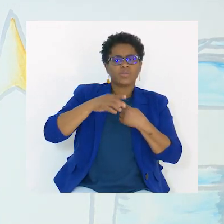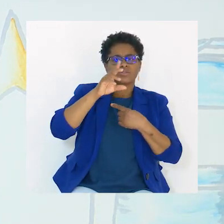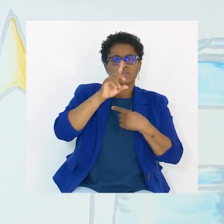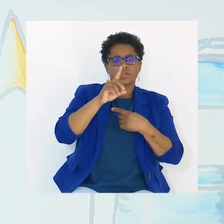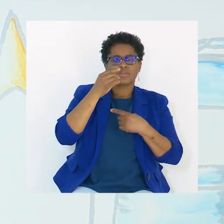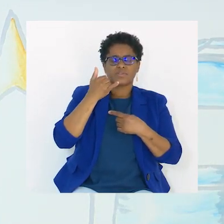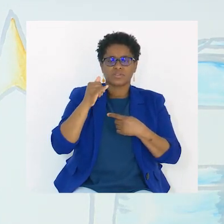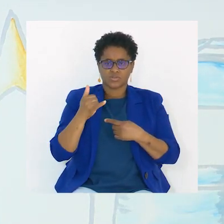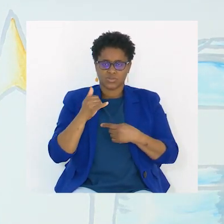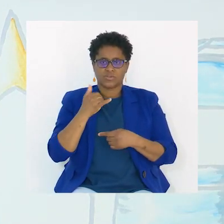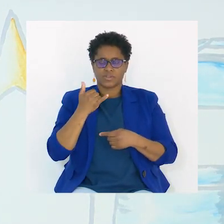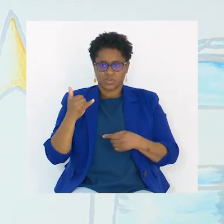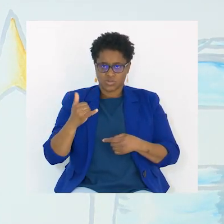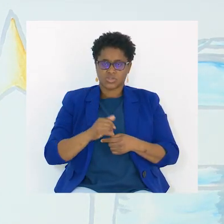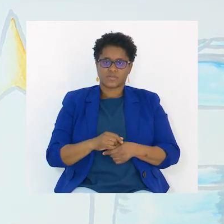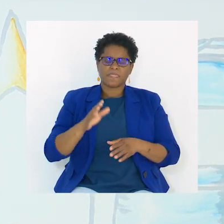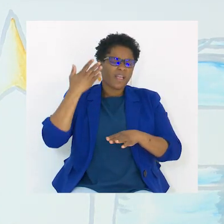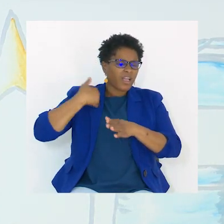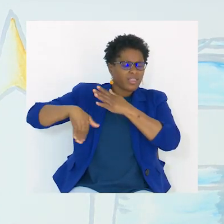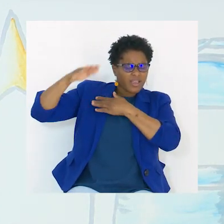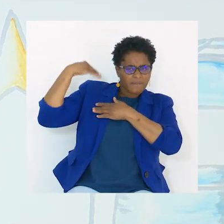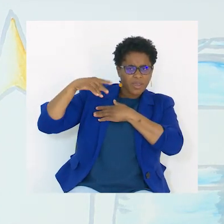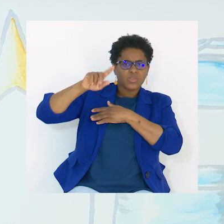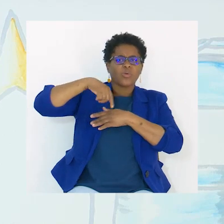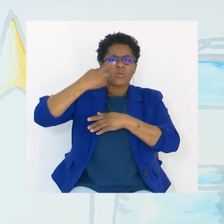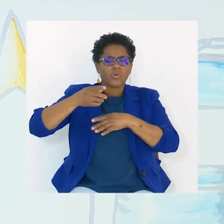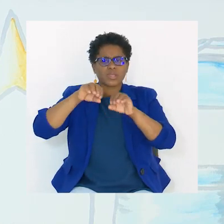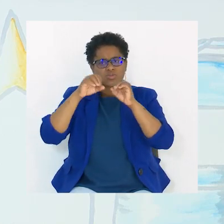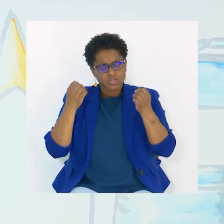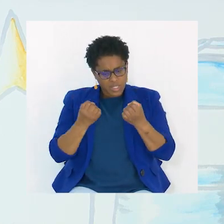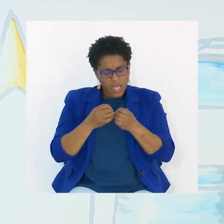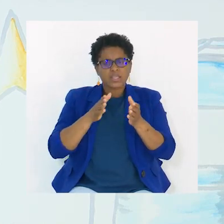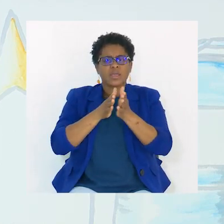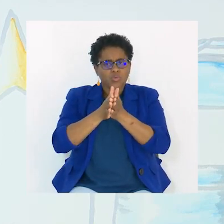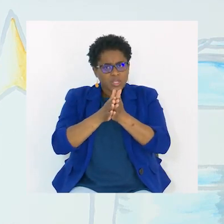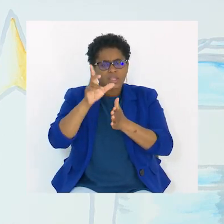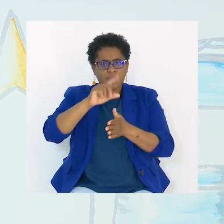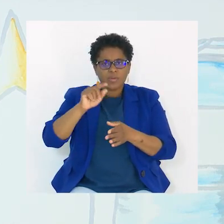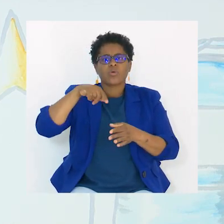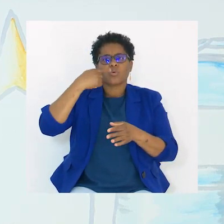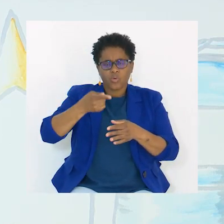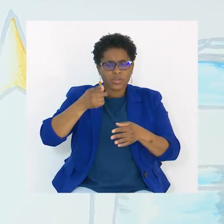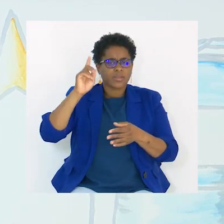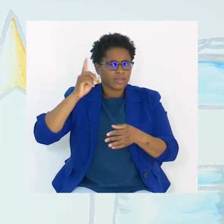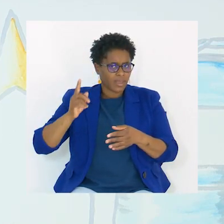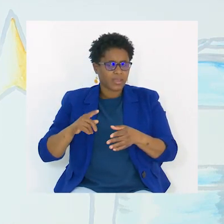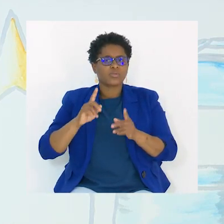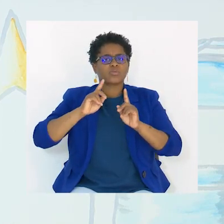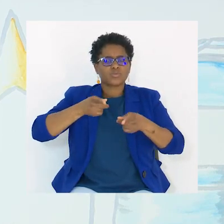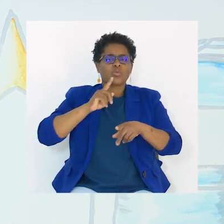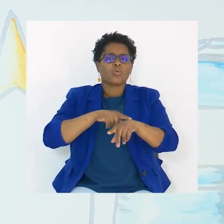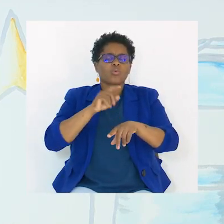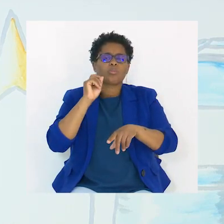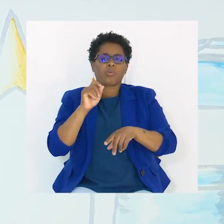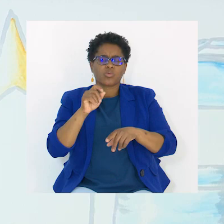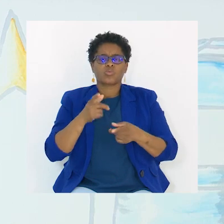Antigamente, outras sociedades utilizavam também outras referências, outros pontos